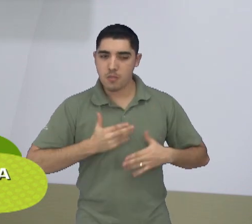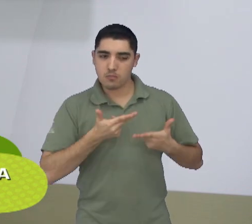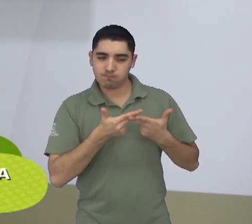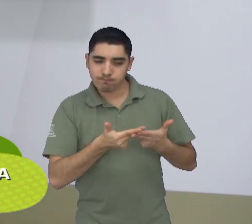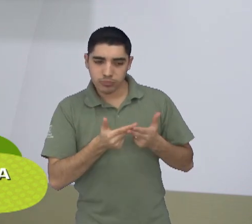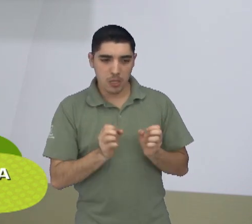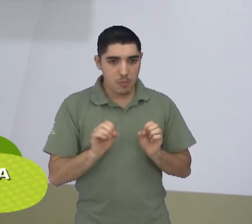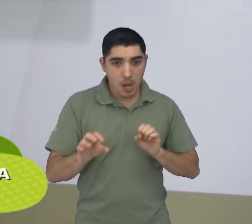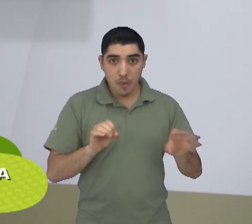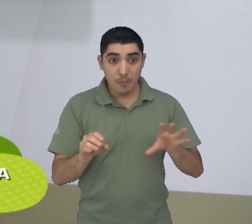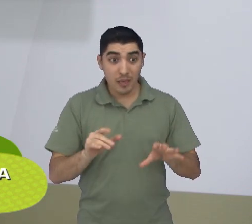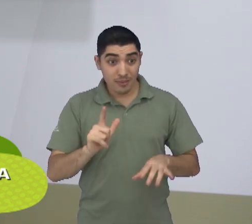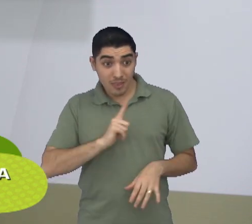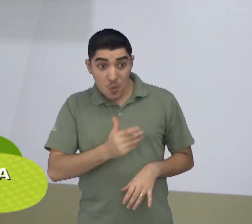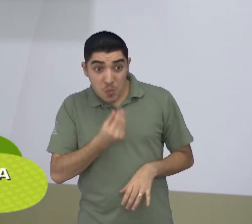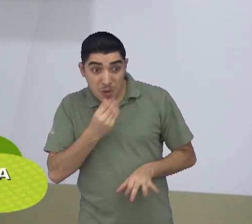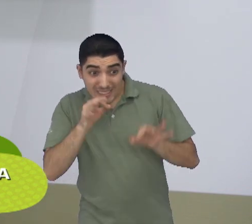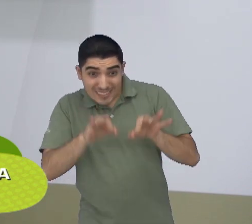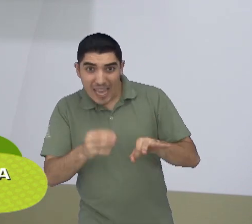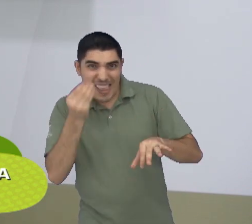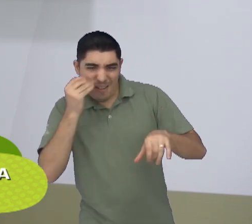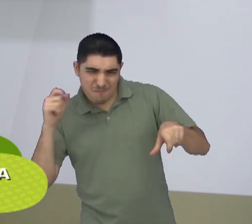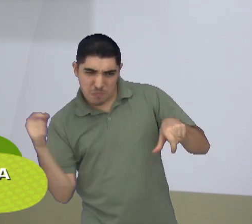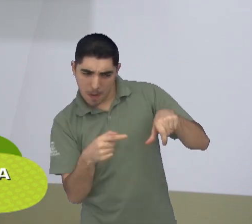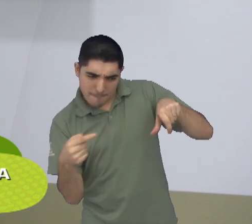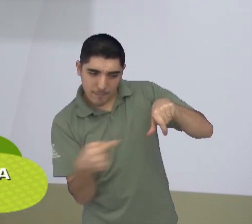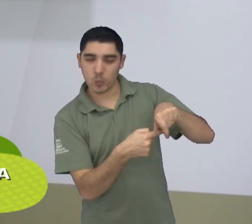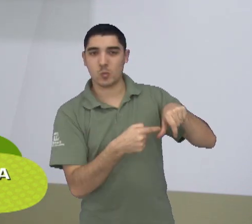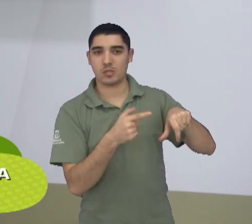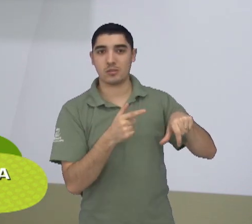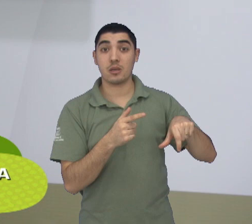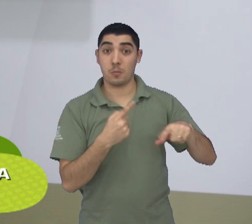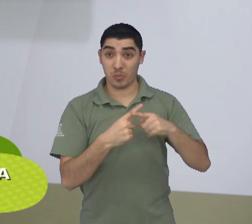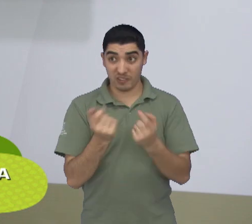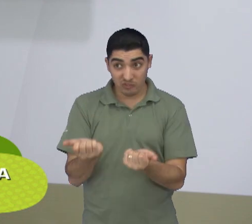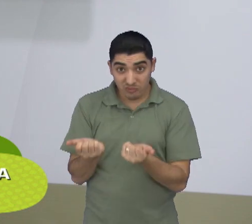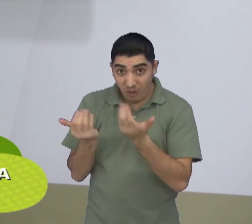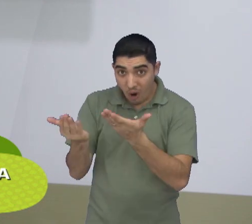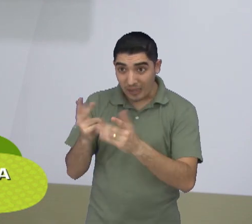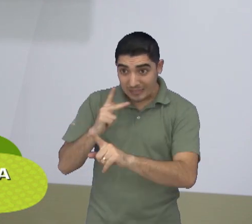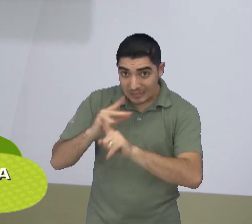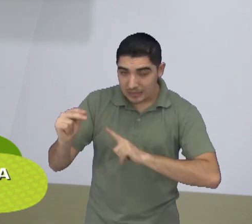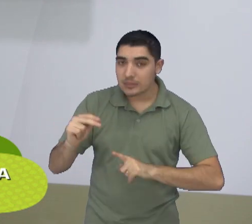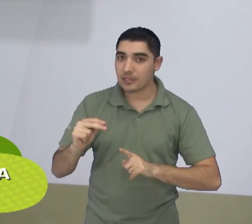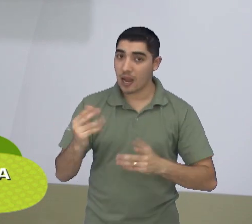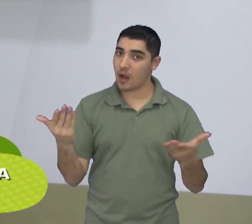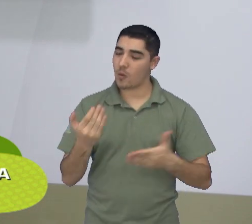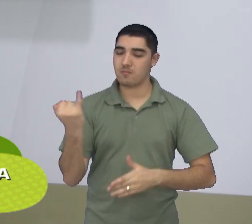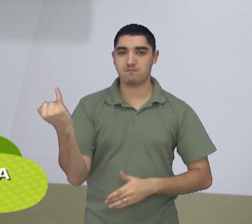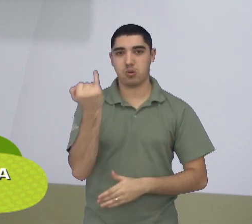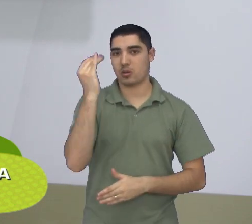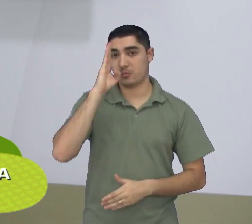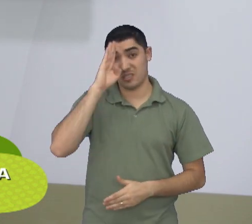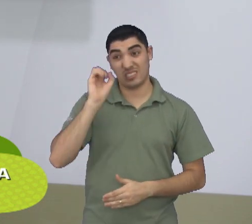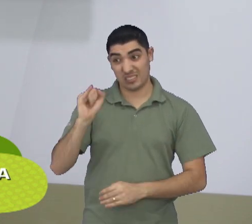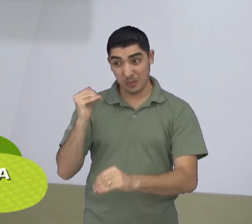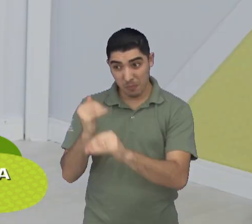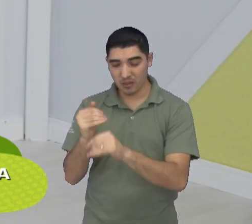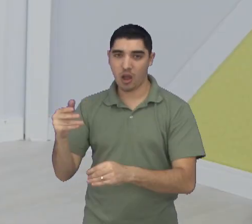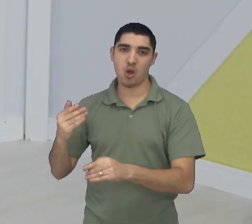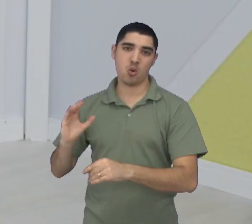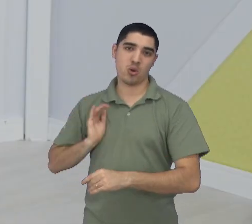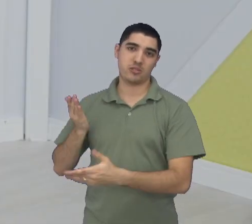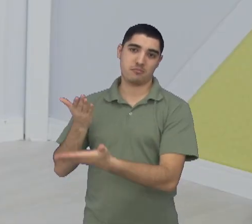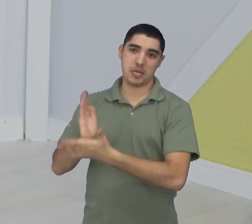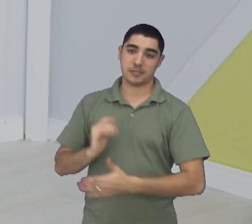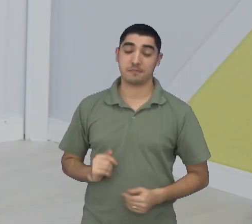tiver a oportunidade, tentar matar o jogo, porque ganhar fora de casa é fundamental agora, né? O empate é pro Corinthians. Pois é.